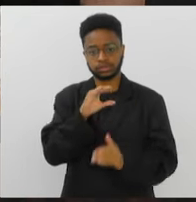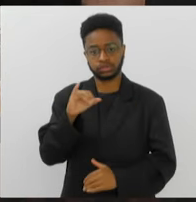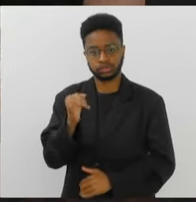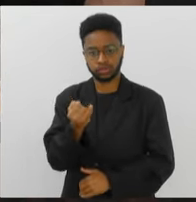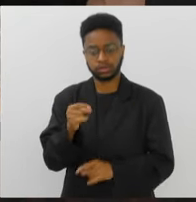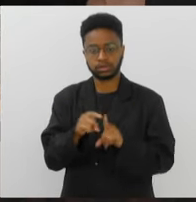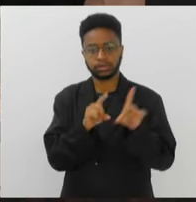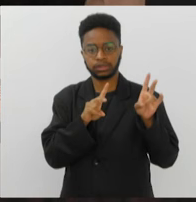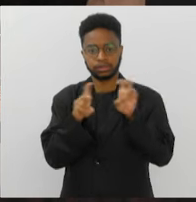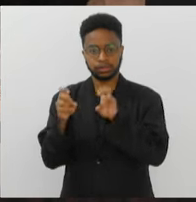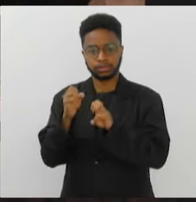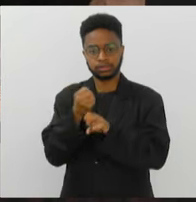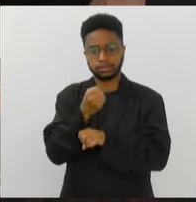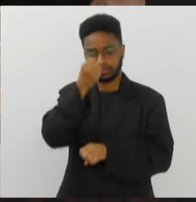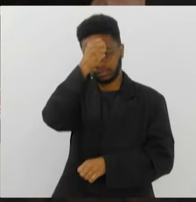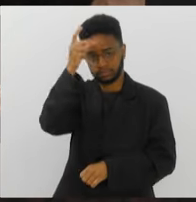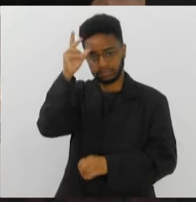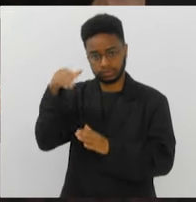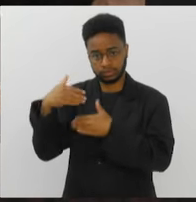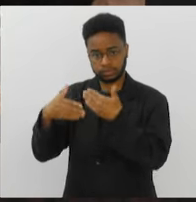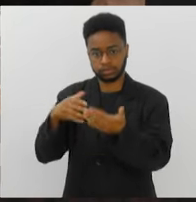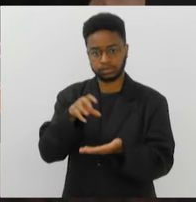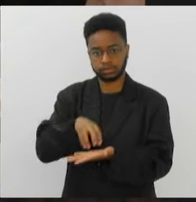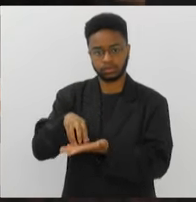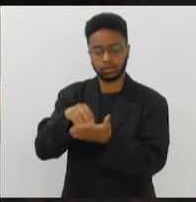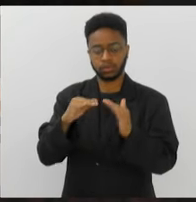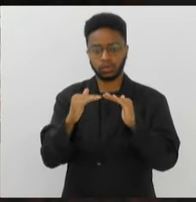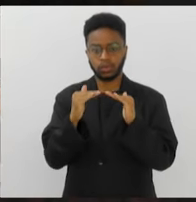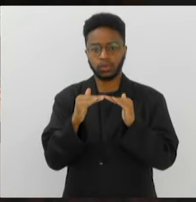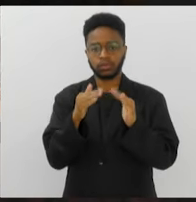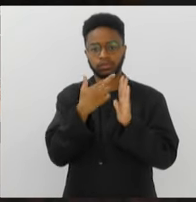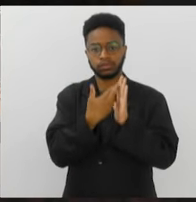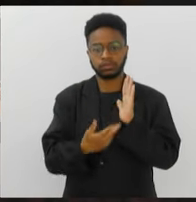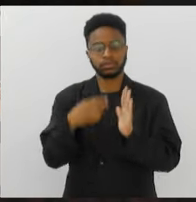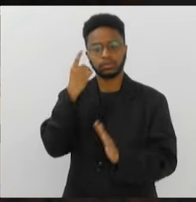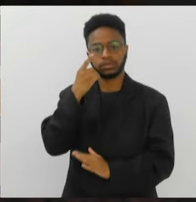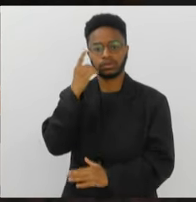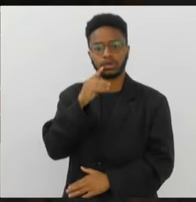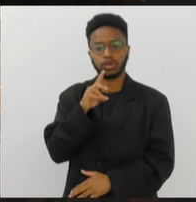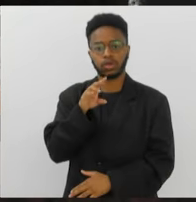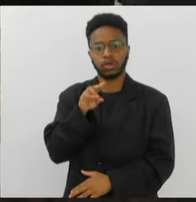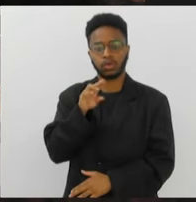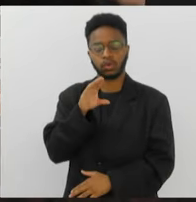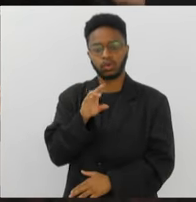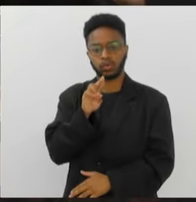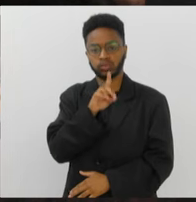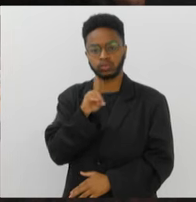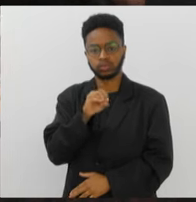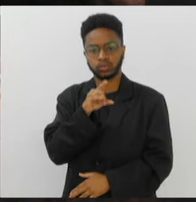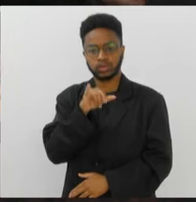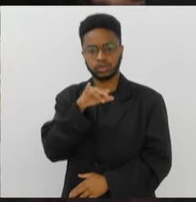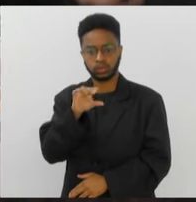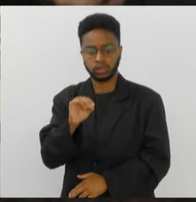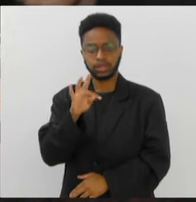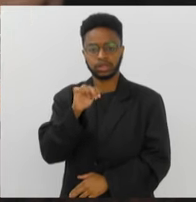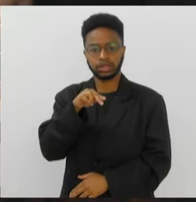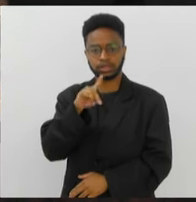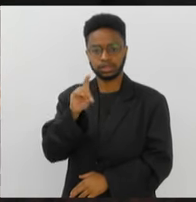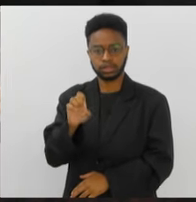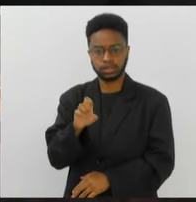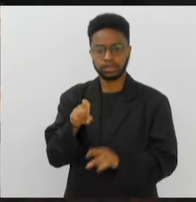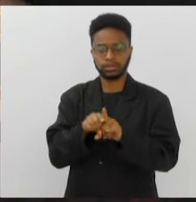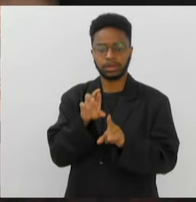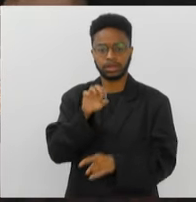Assuntos Municipais de Desenvolvimento Regional favorável. Relatores, deputados Vinícius Cozolino, Tande Vieira e Renato Machado.